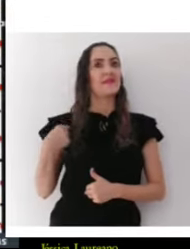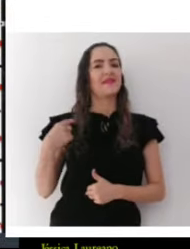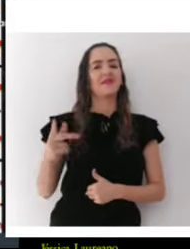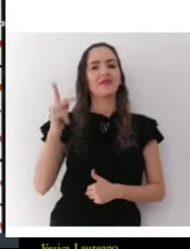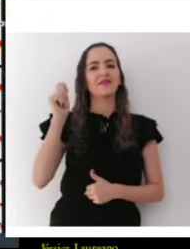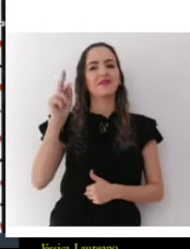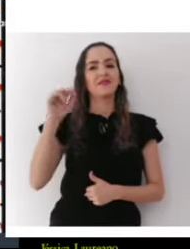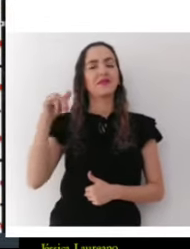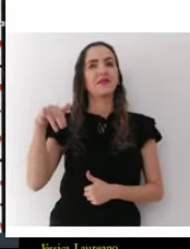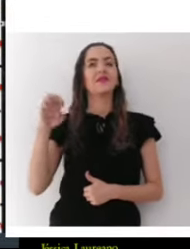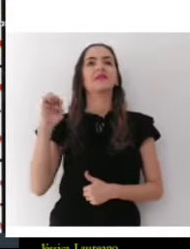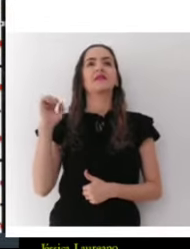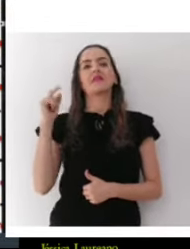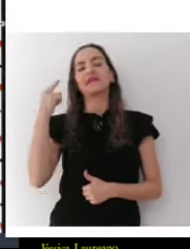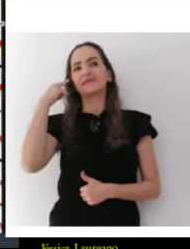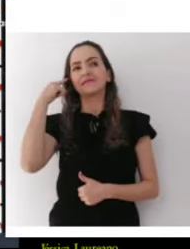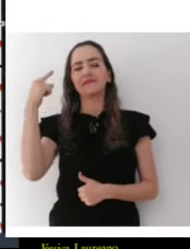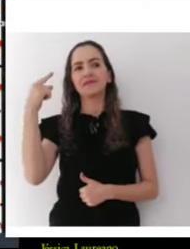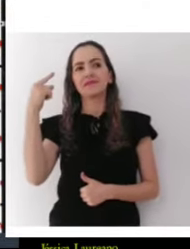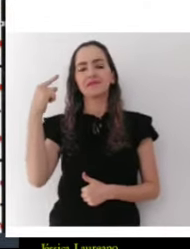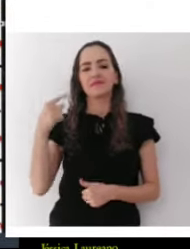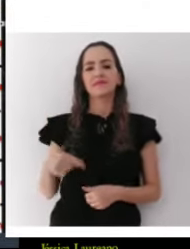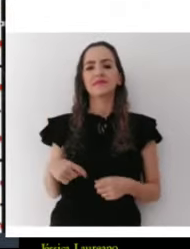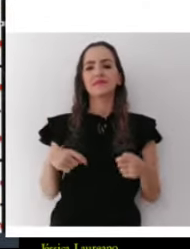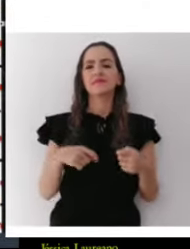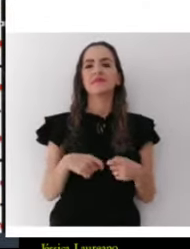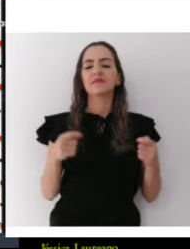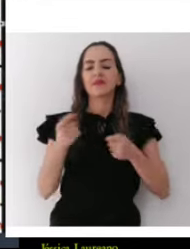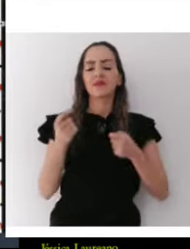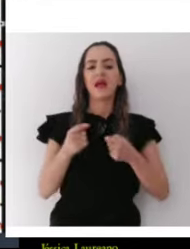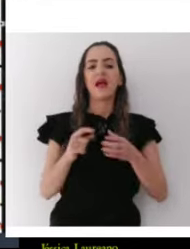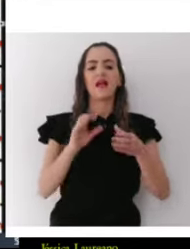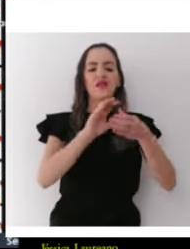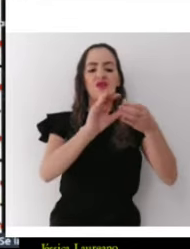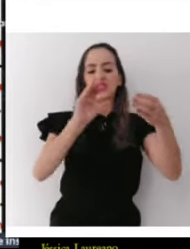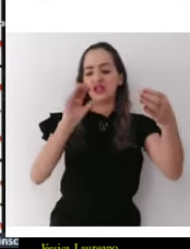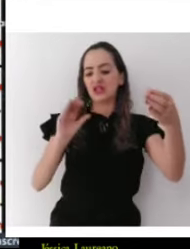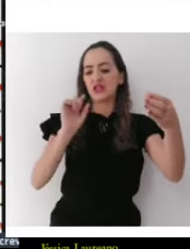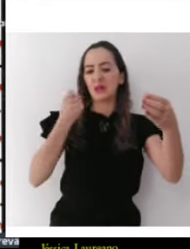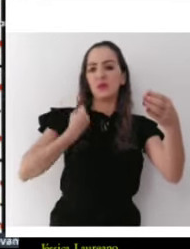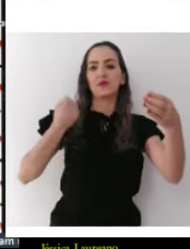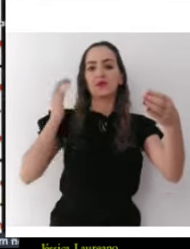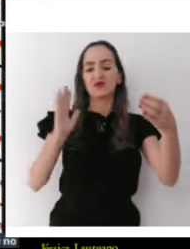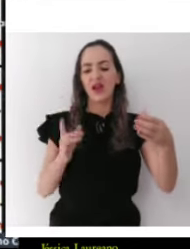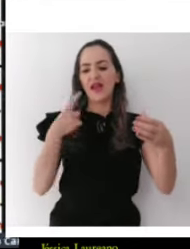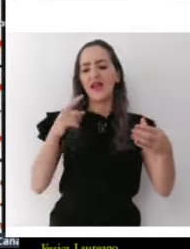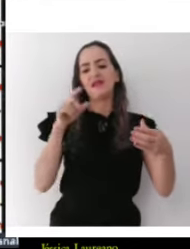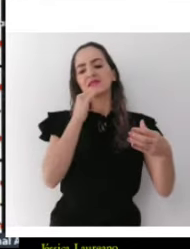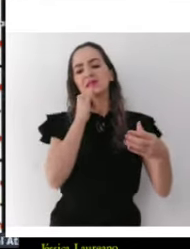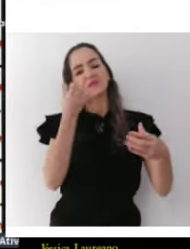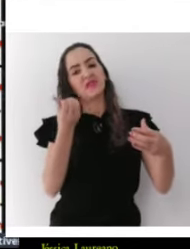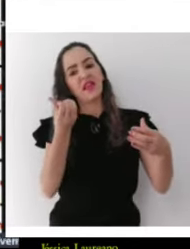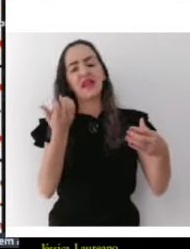se tiver relacionado, tiver dado quantas coisas vai ter já na parte, ou seja, 6 mangas,